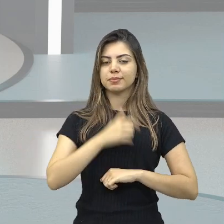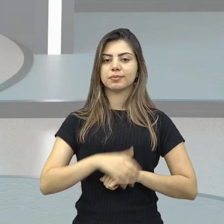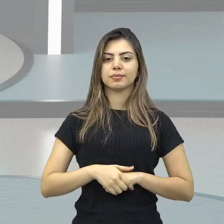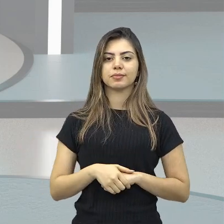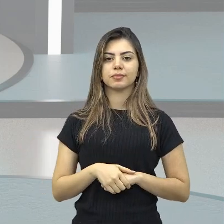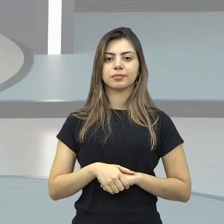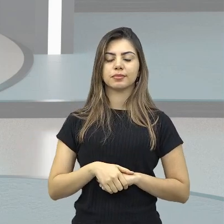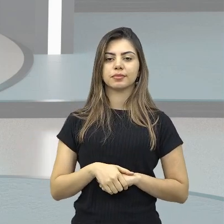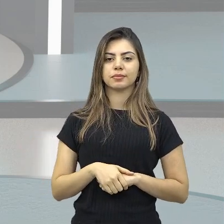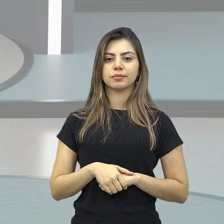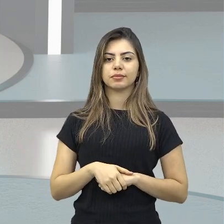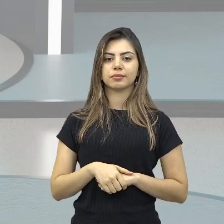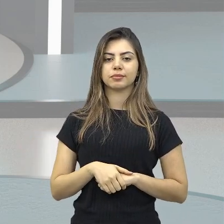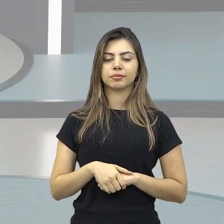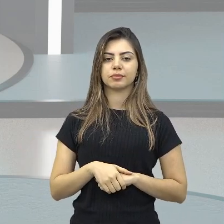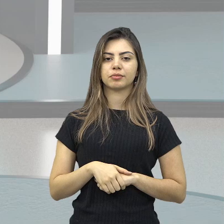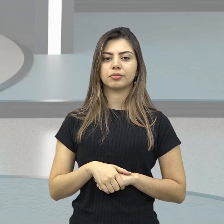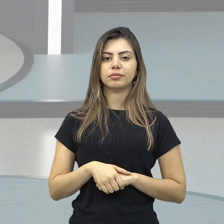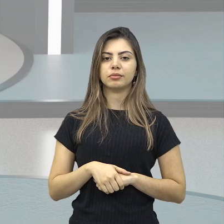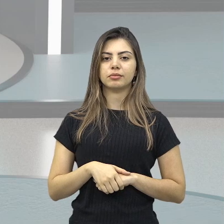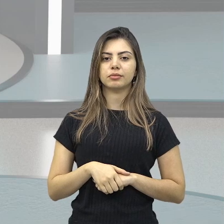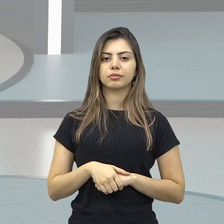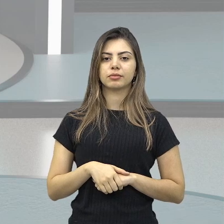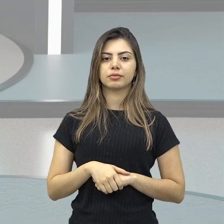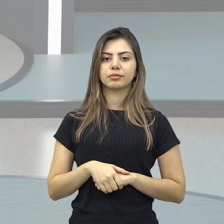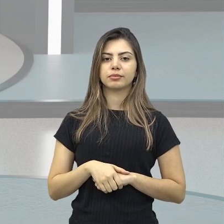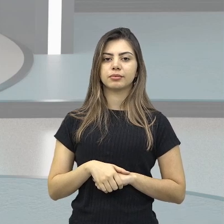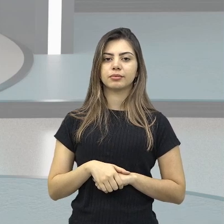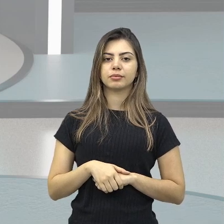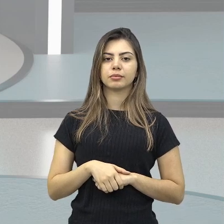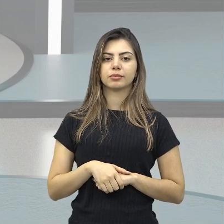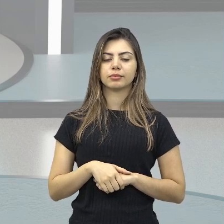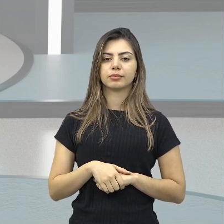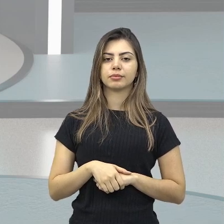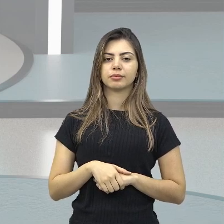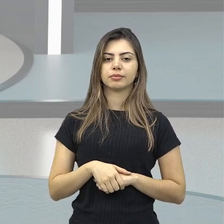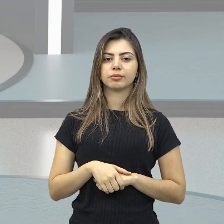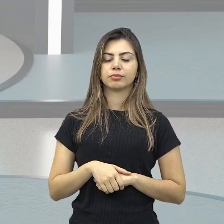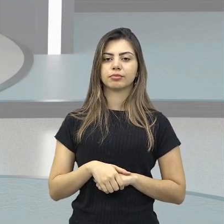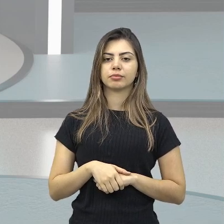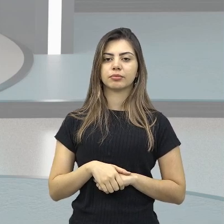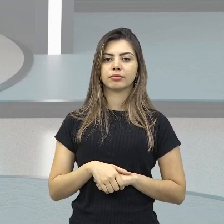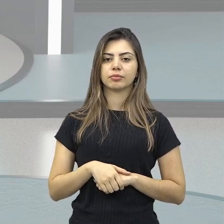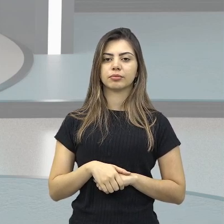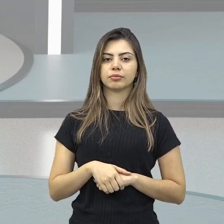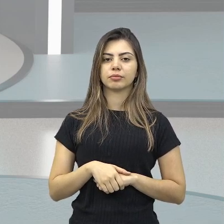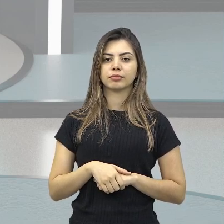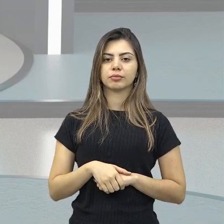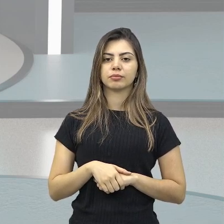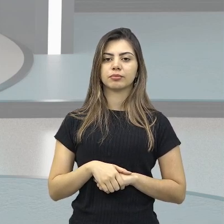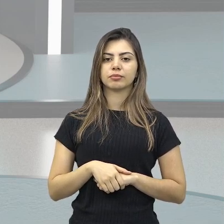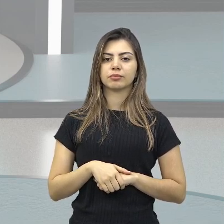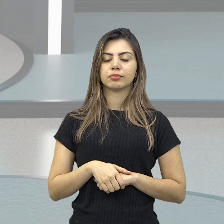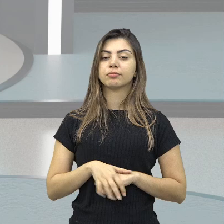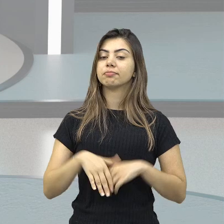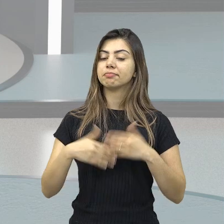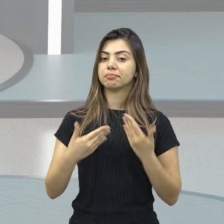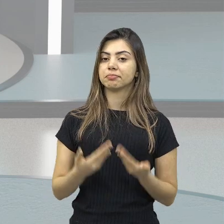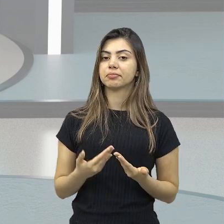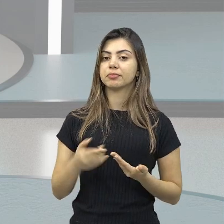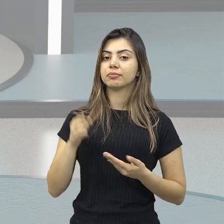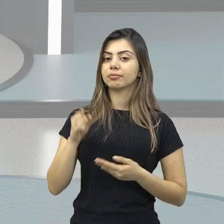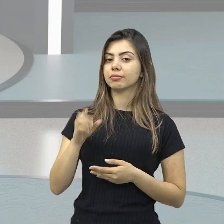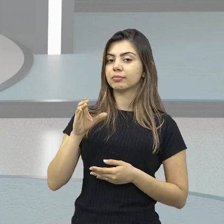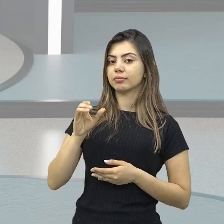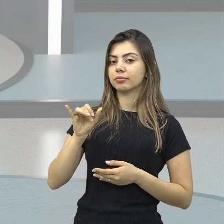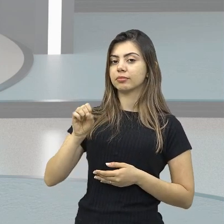tranquil lake, captivating all who watch it. Então, o gracioso, cheio de graça, né, o cisne cheio